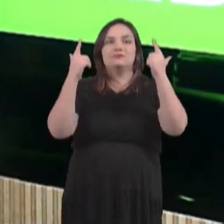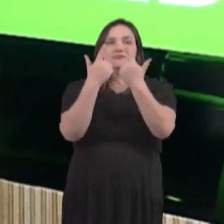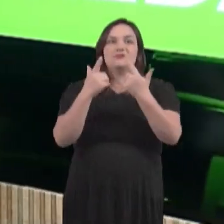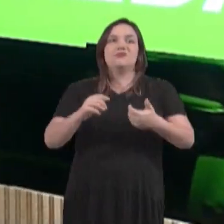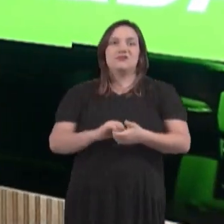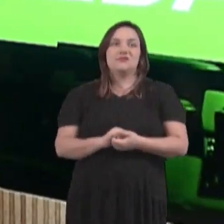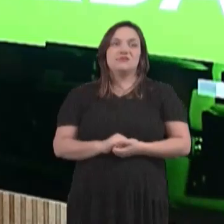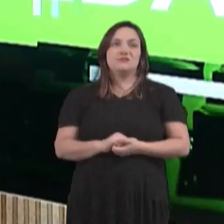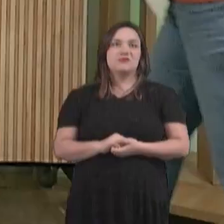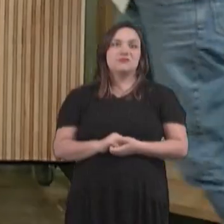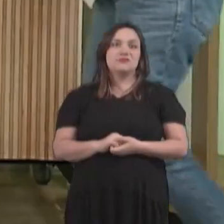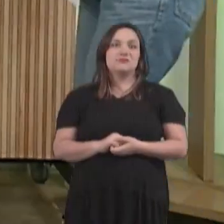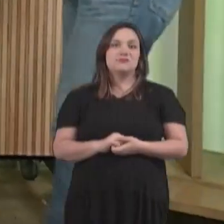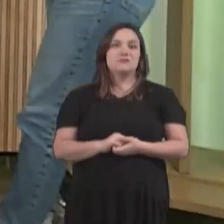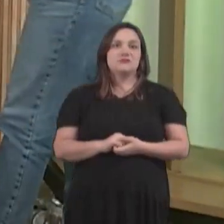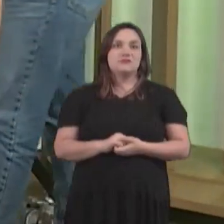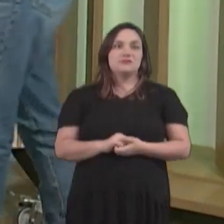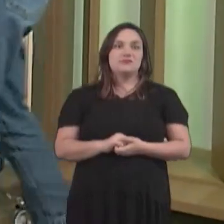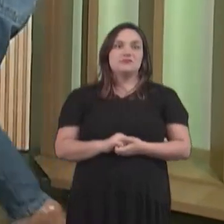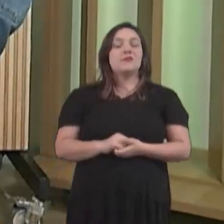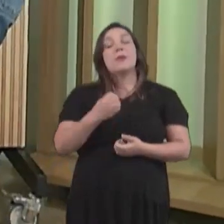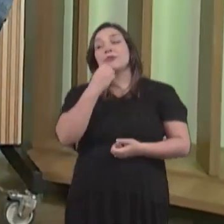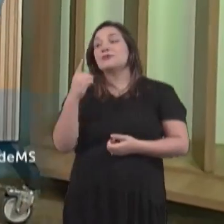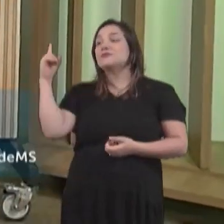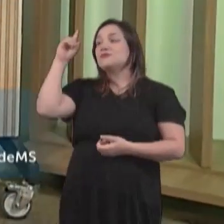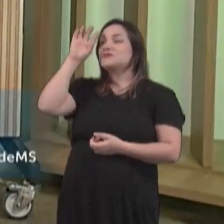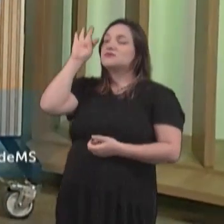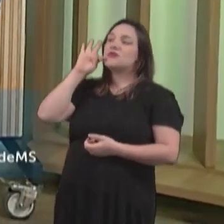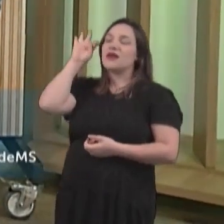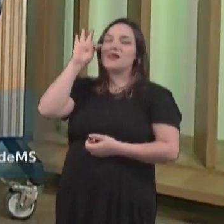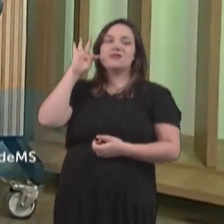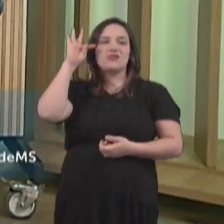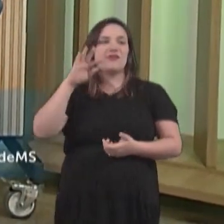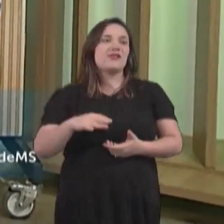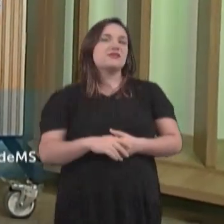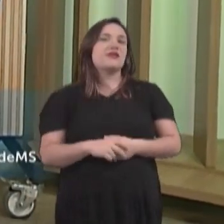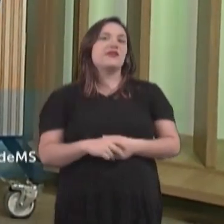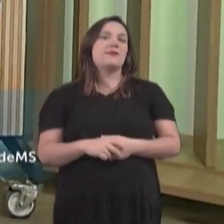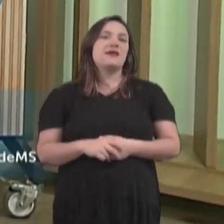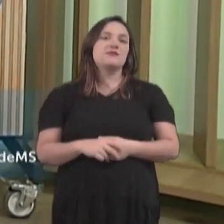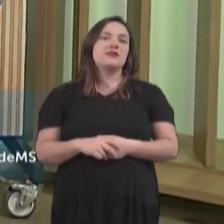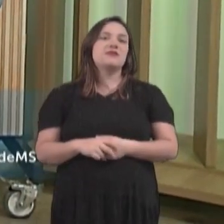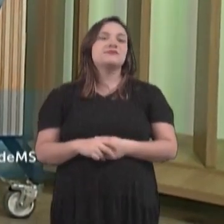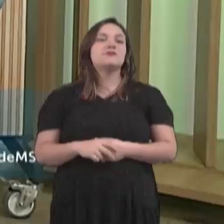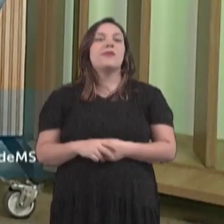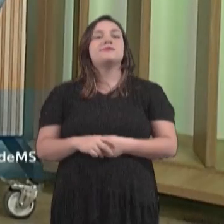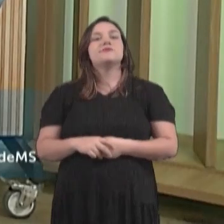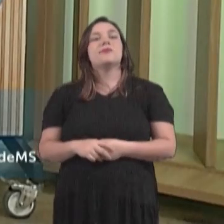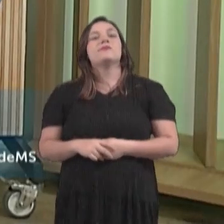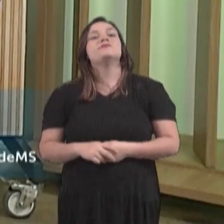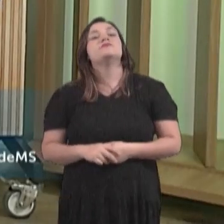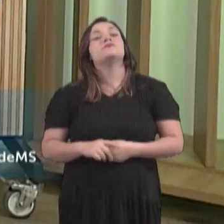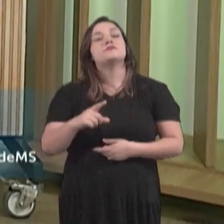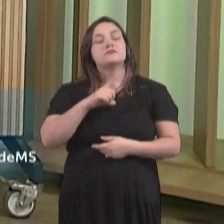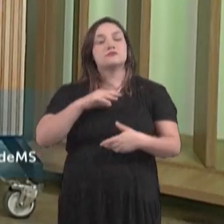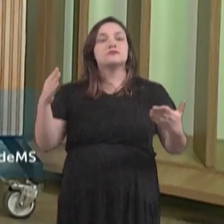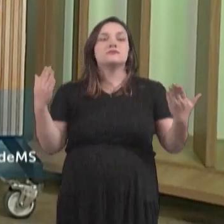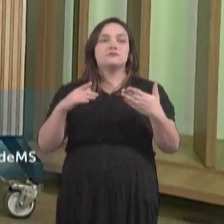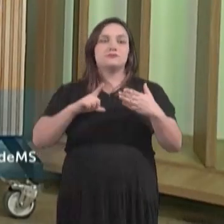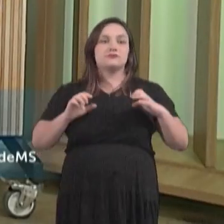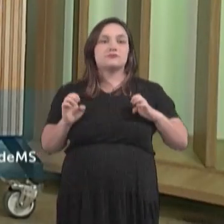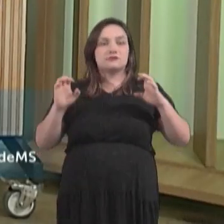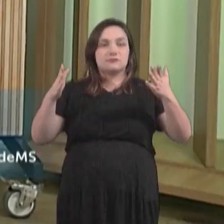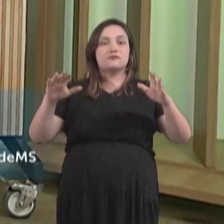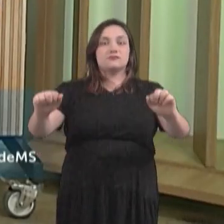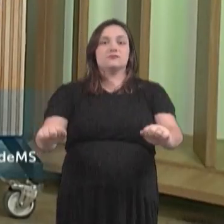Gláucia já está aqui com a gente chegando para o nosso telão. Thiago, Gláucia, bom dia. Boa semana para nós. Bom dia. Tem evento na casa hoje, né? Tem. Hoje a gente tem